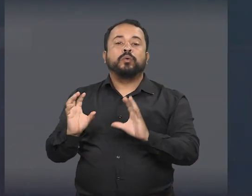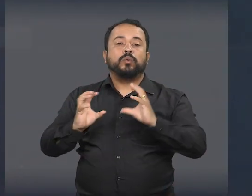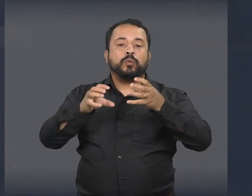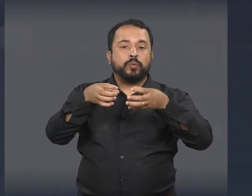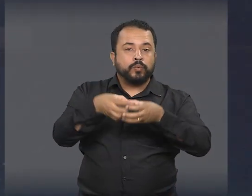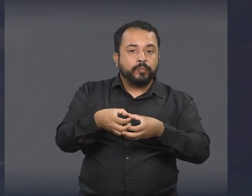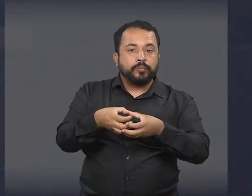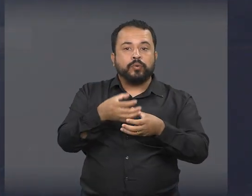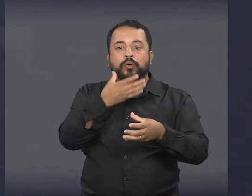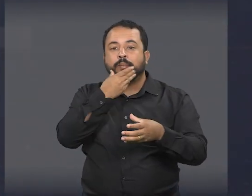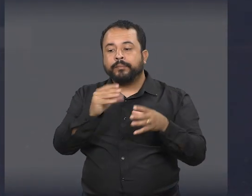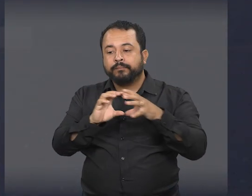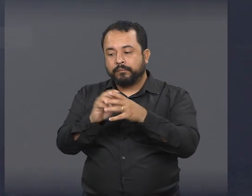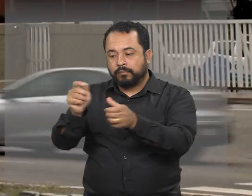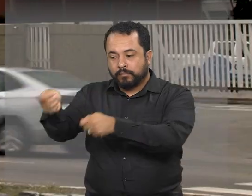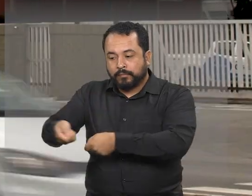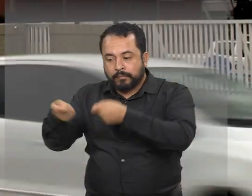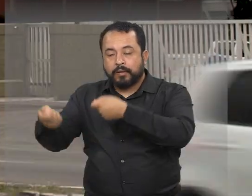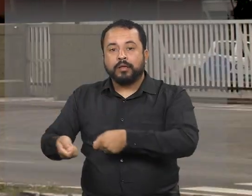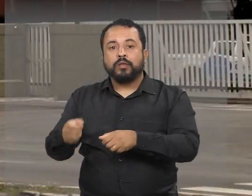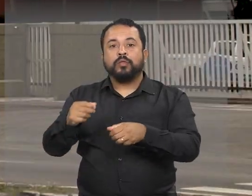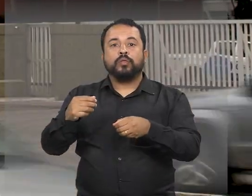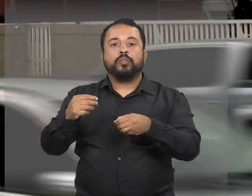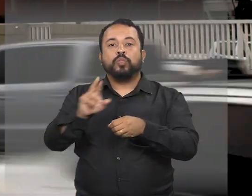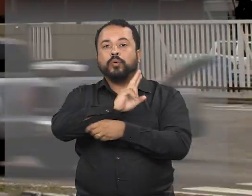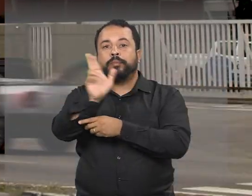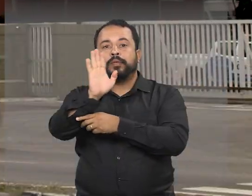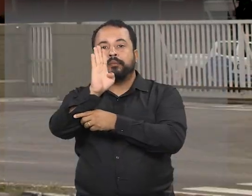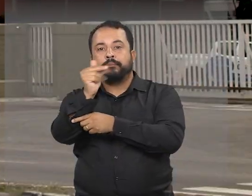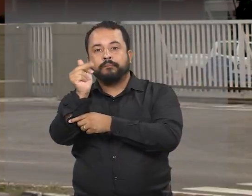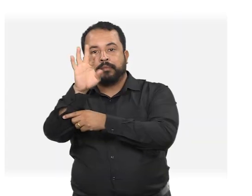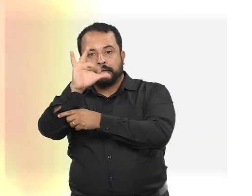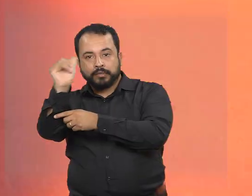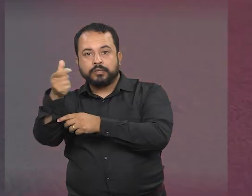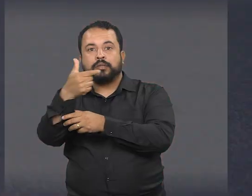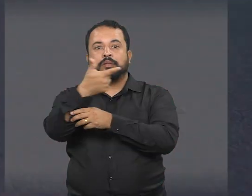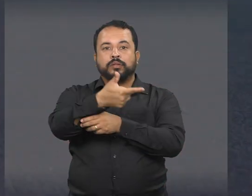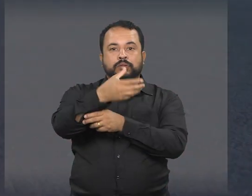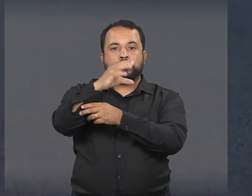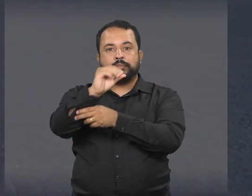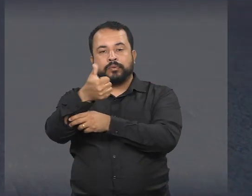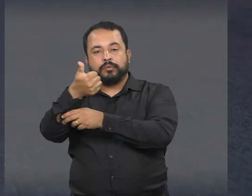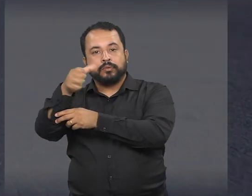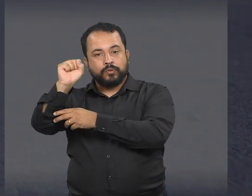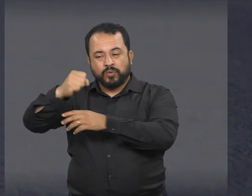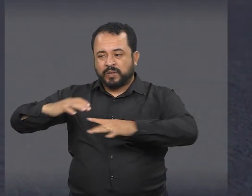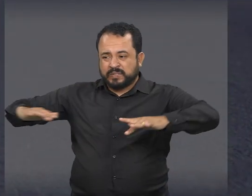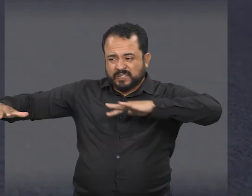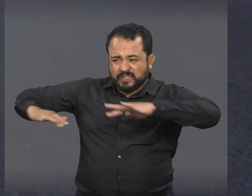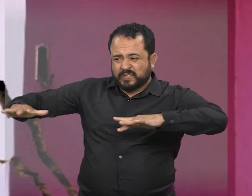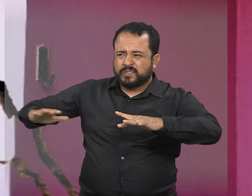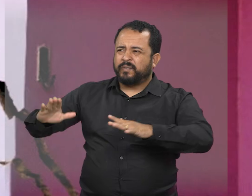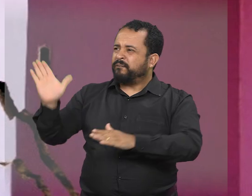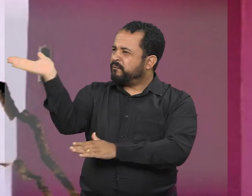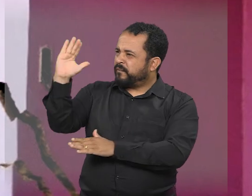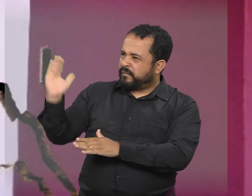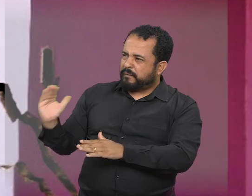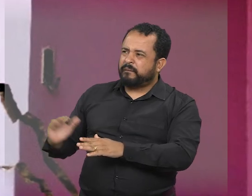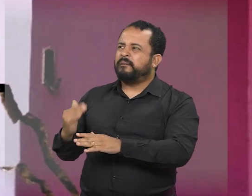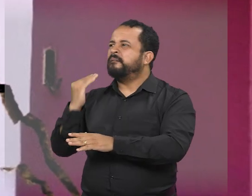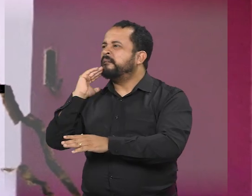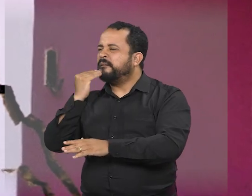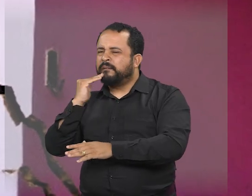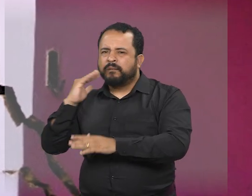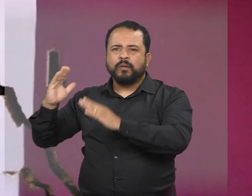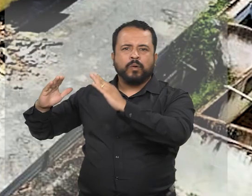o grupo minerador passou a se chamar Braskem. Em 2018, um forte tremor abriu enormes